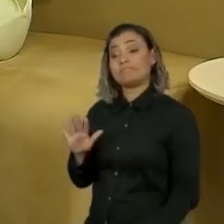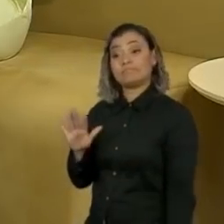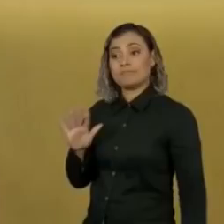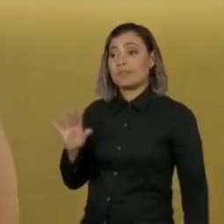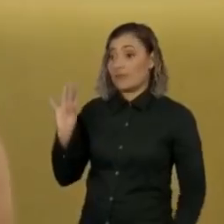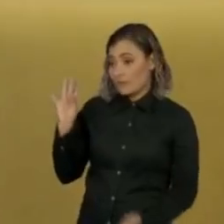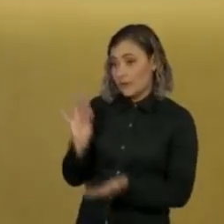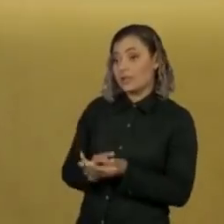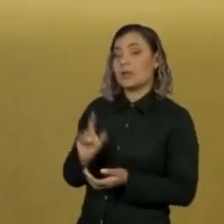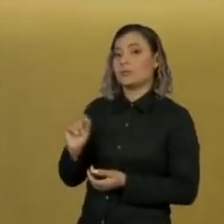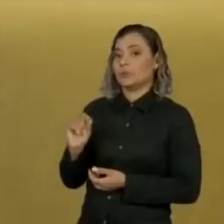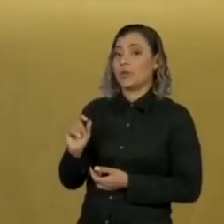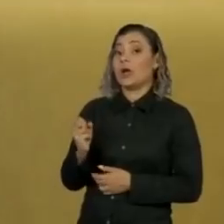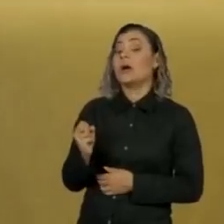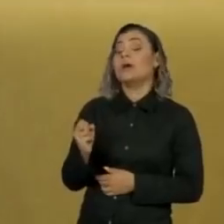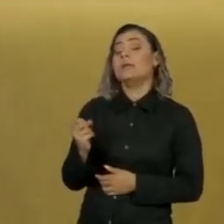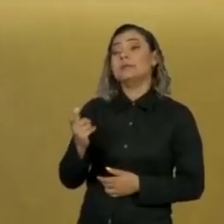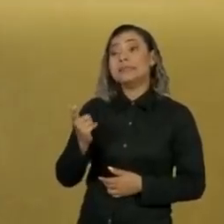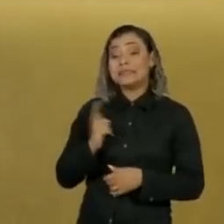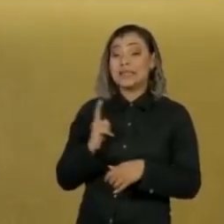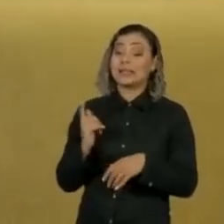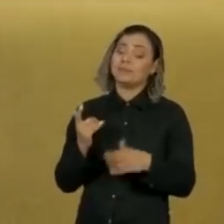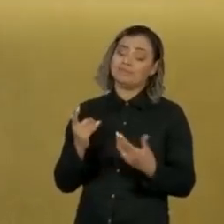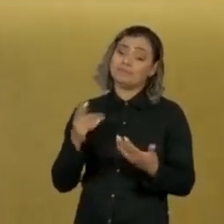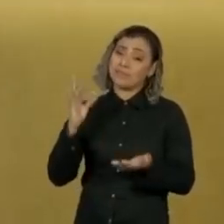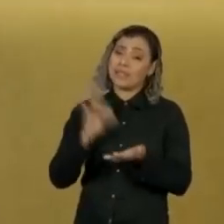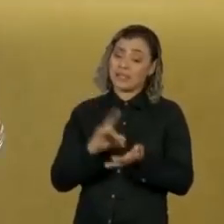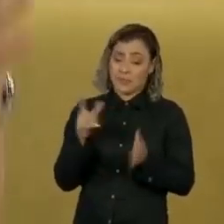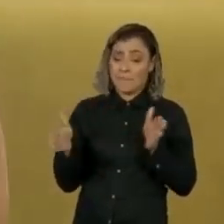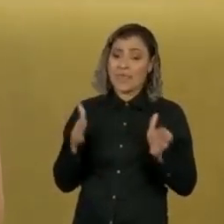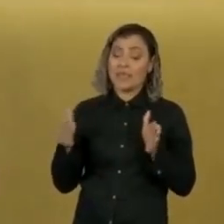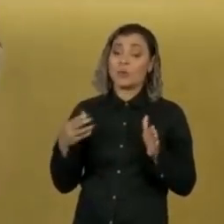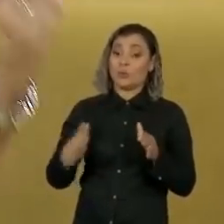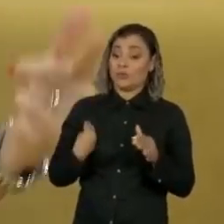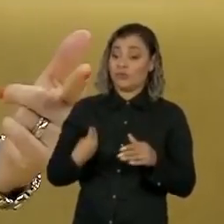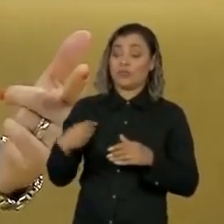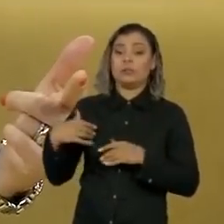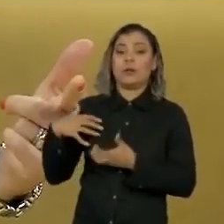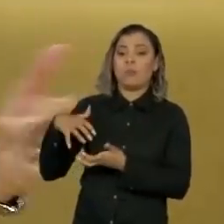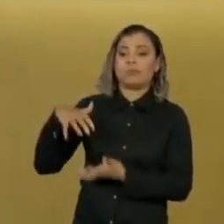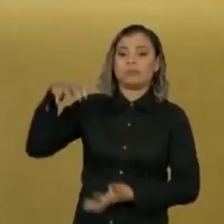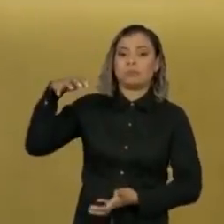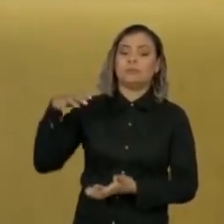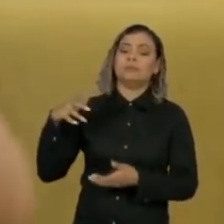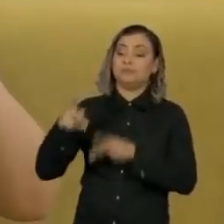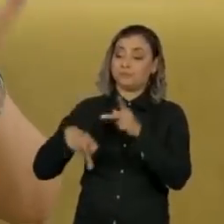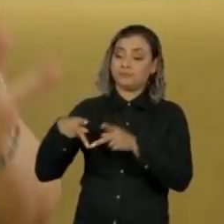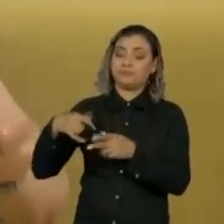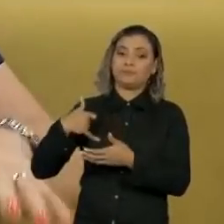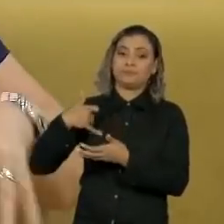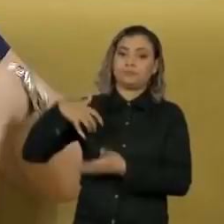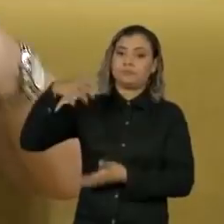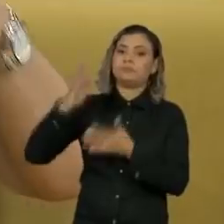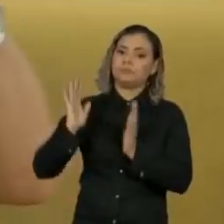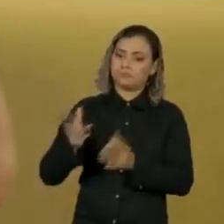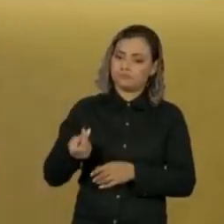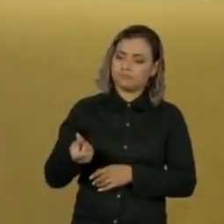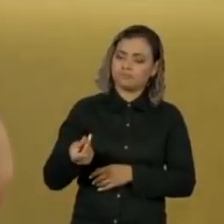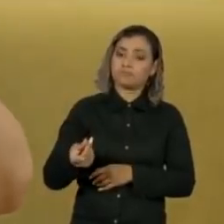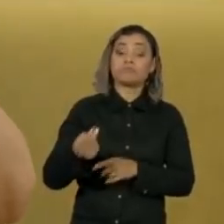na realidade, o número nós estamos vivendo mais, a população está envelhecendo. E, com isso, o número